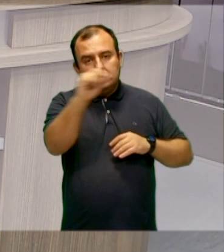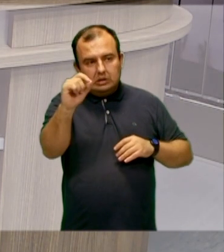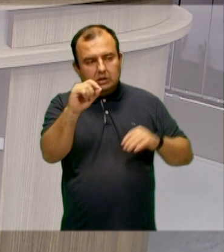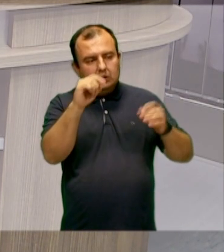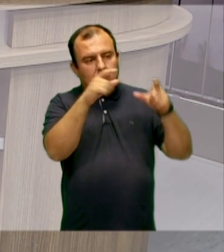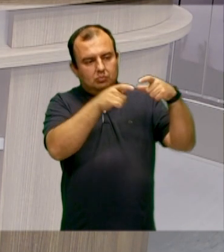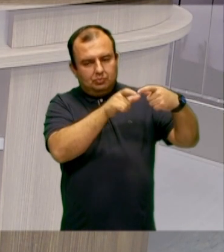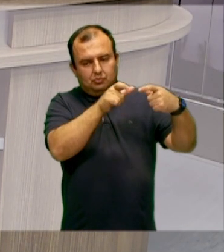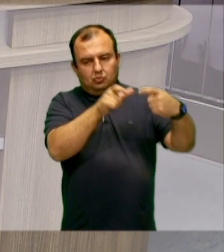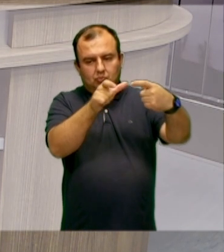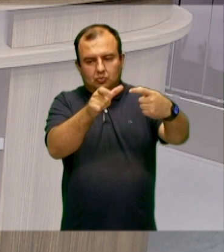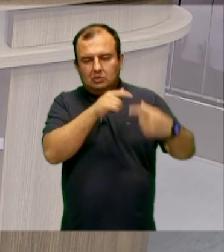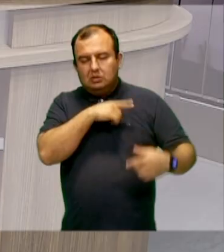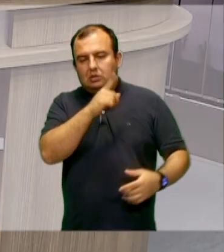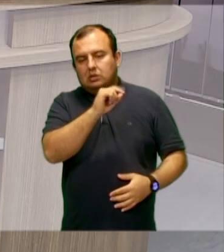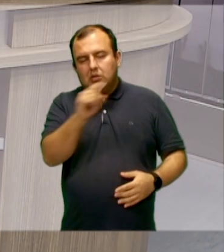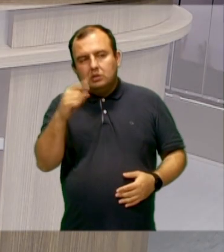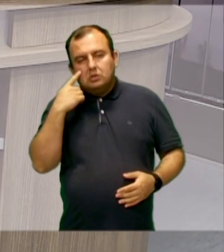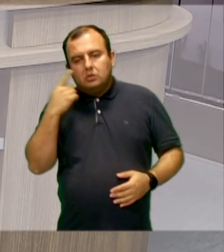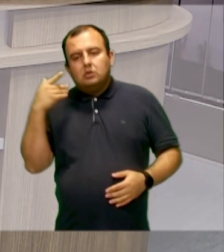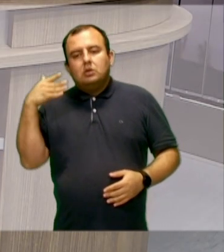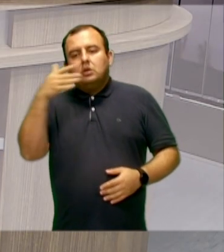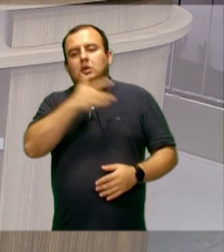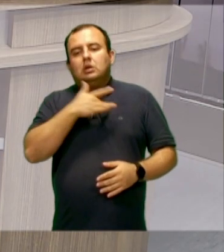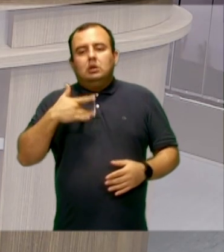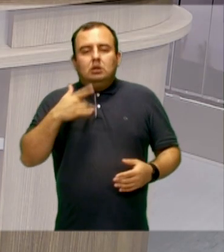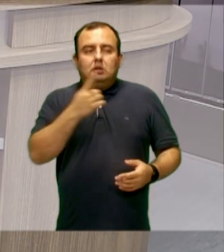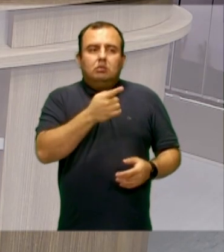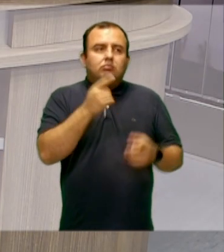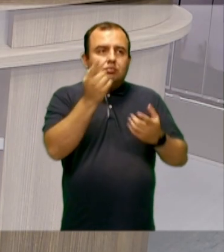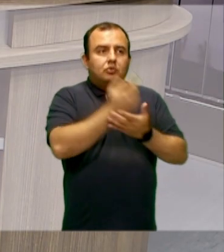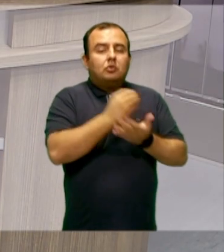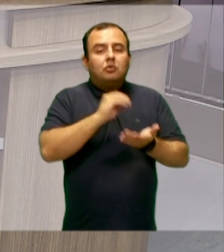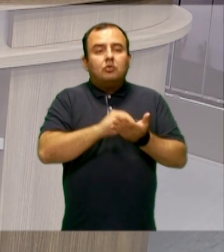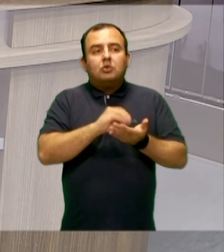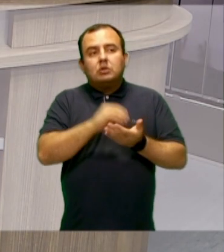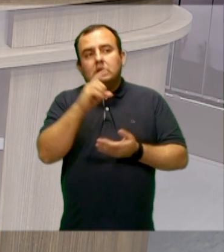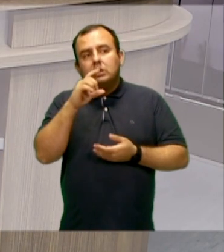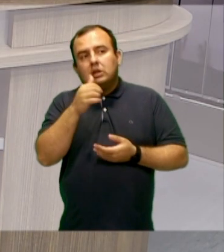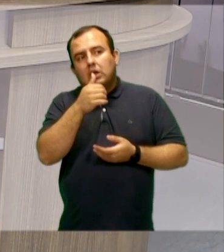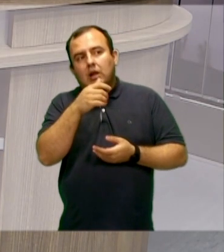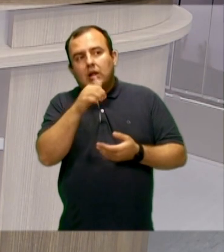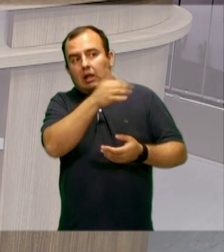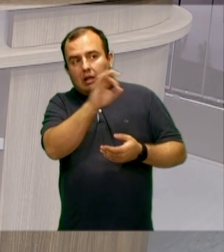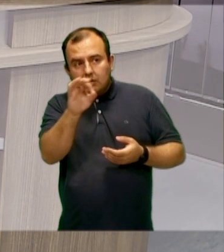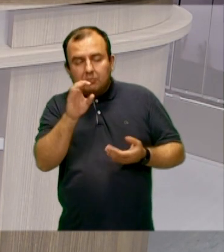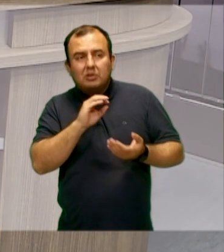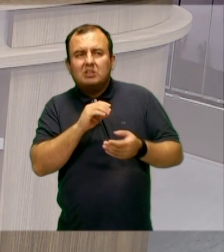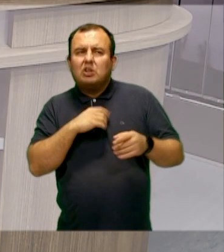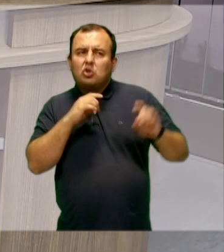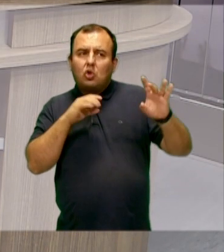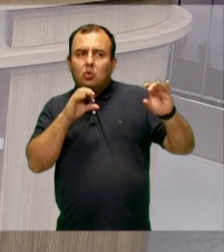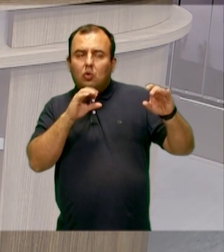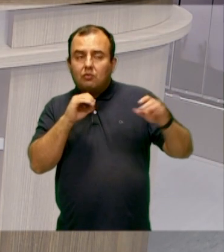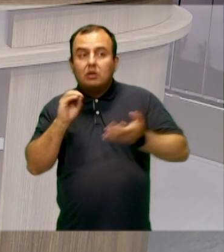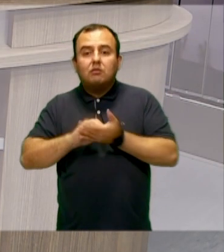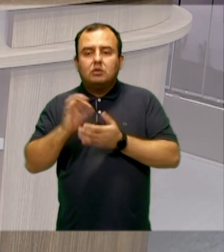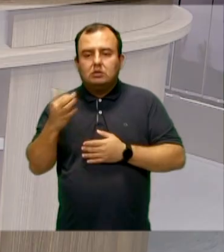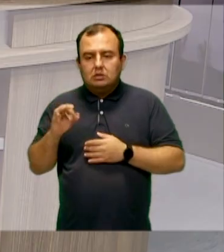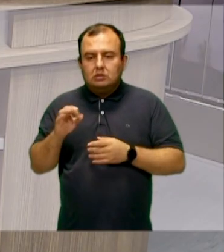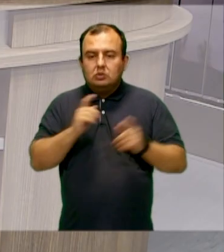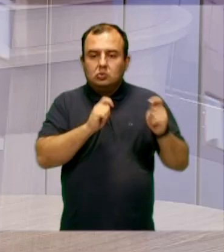vamos lá fazer qualquer tipo de levantamento que a saúde vai fazer e só tem 90, faltam 10. A empresa é responsável por esses 10. Então, se tem um controle de estoque